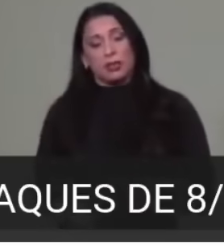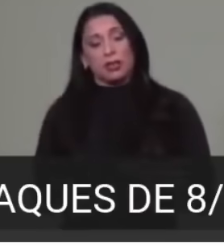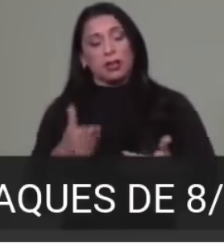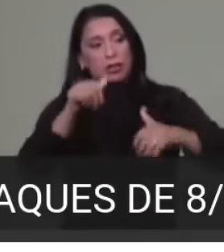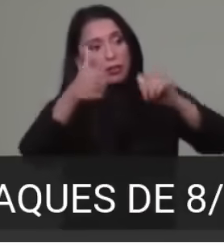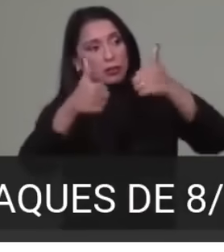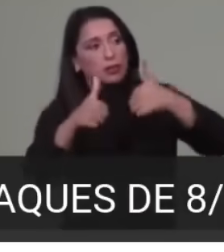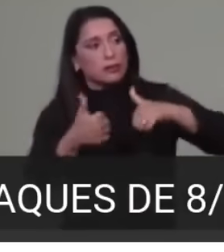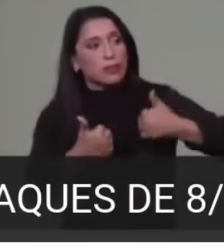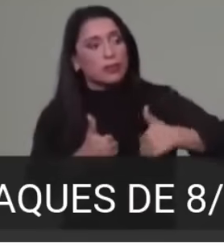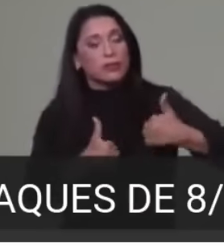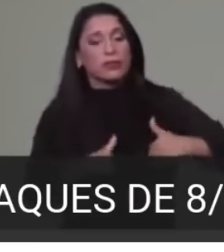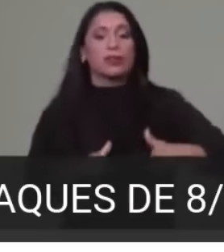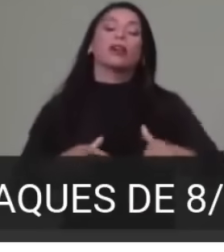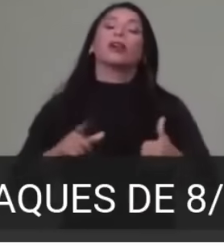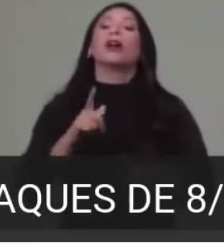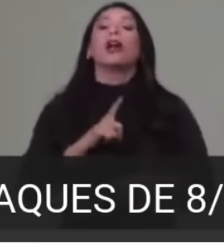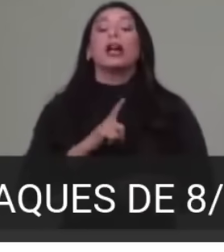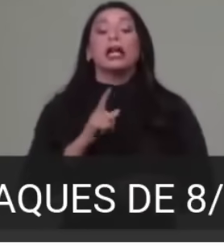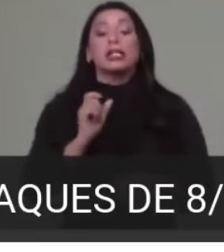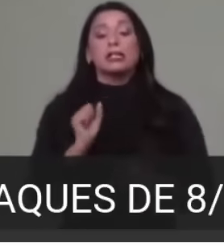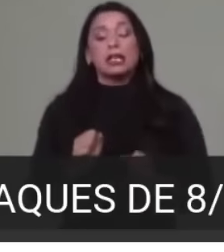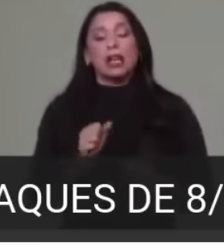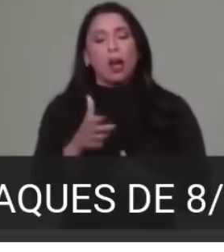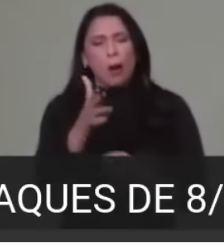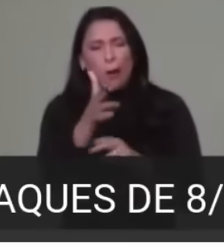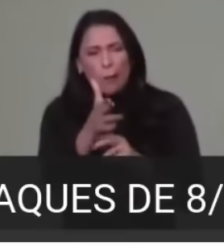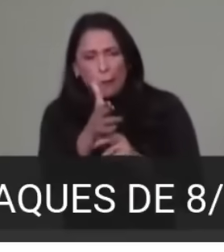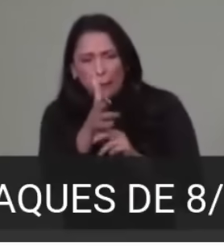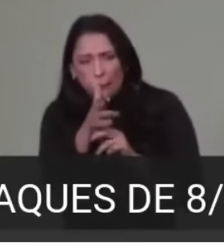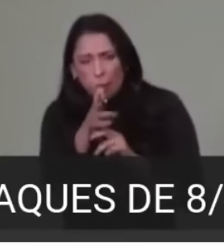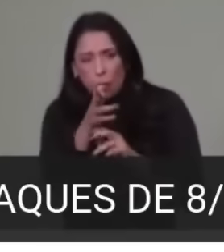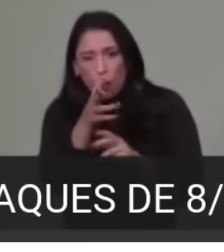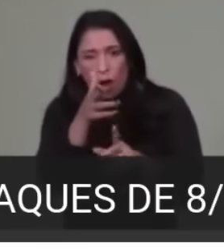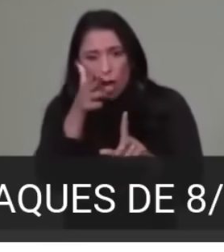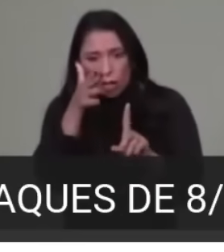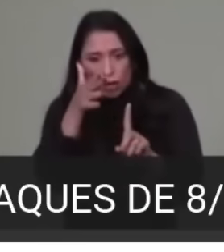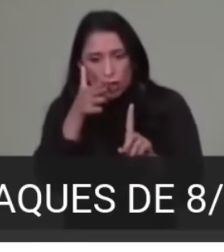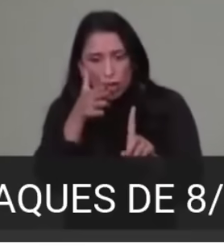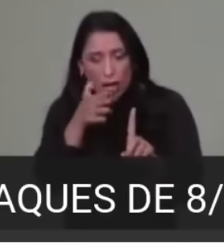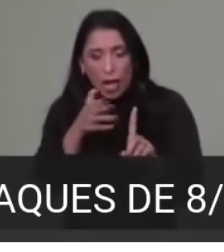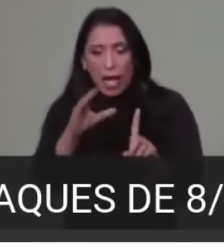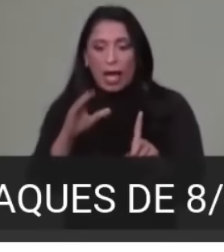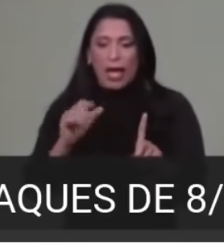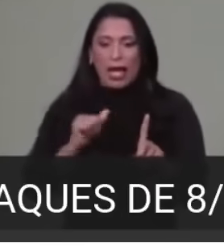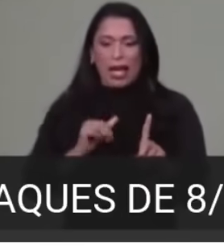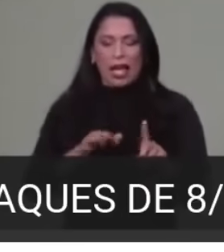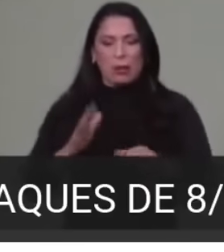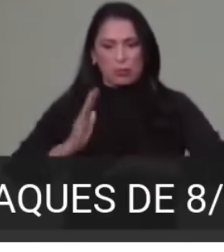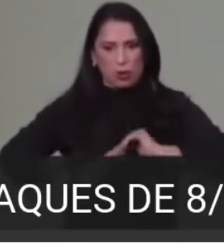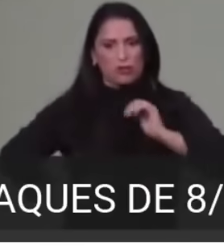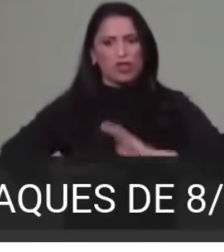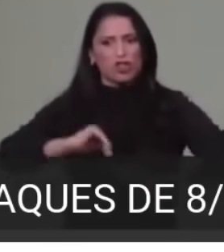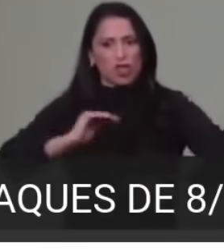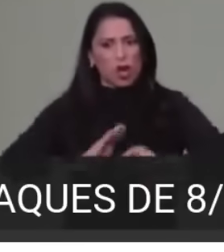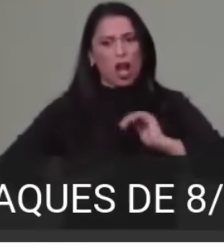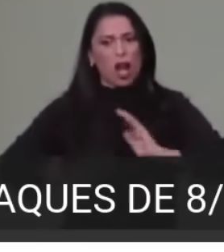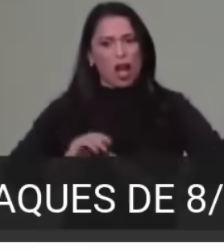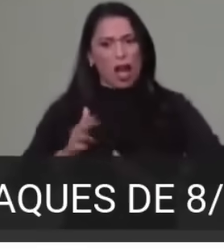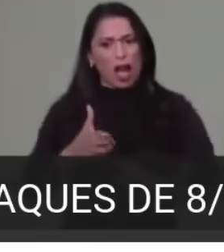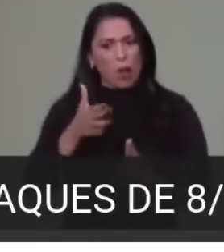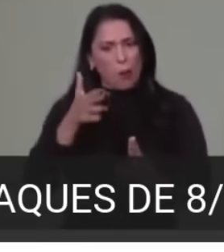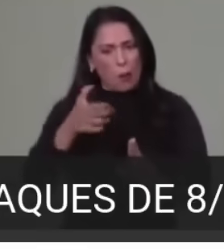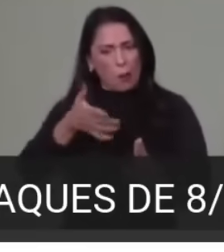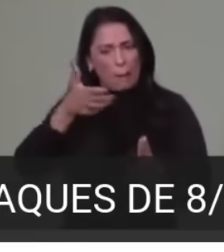a possibilidade de dar em tiros Sniper eles eram cats colecionadores atiradores